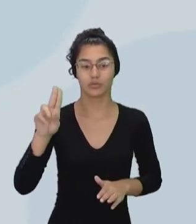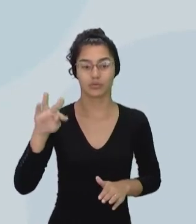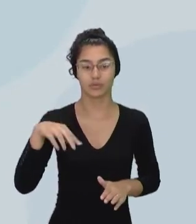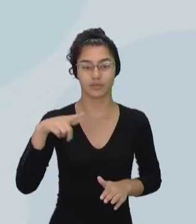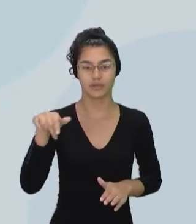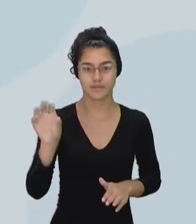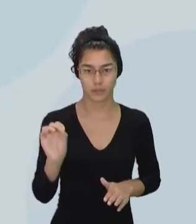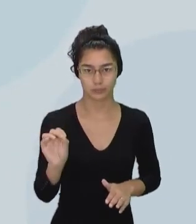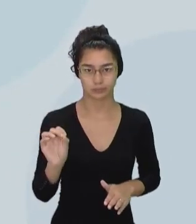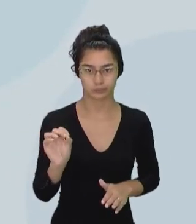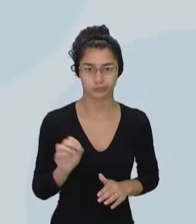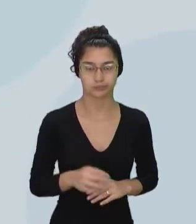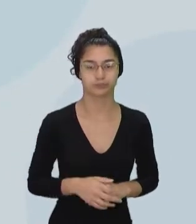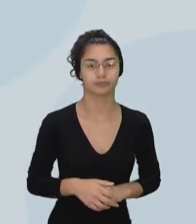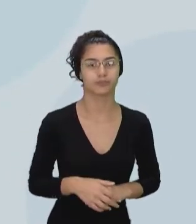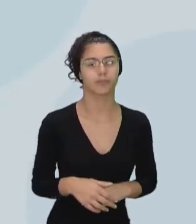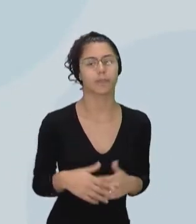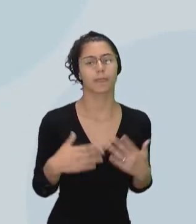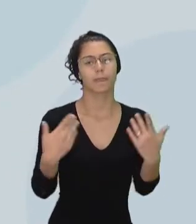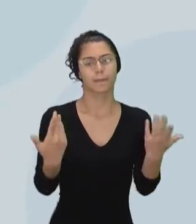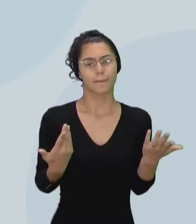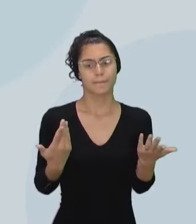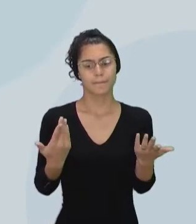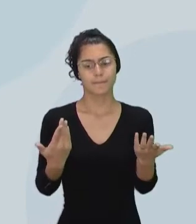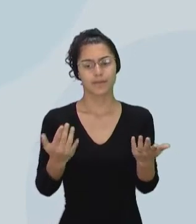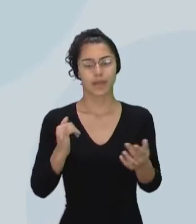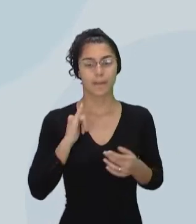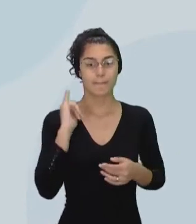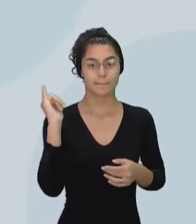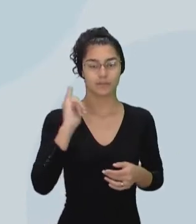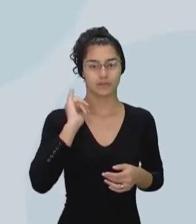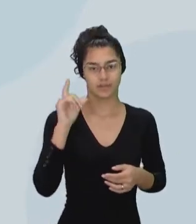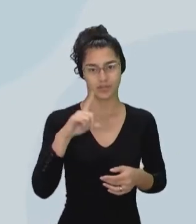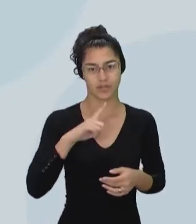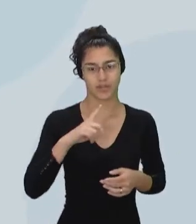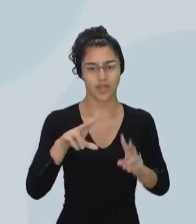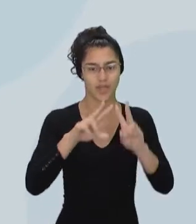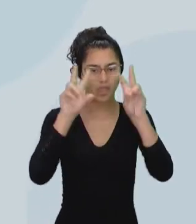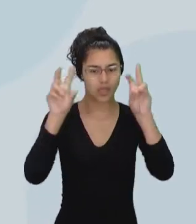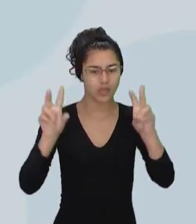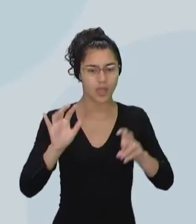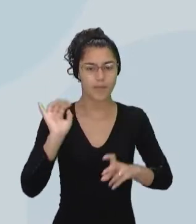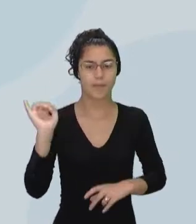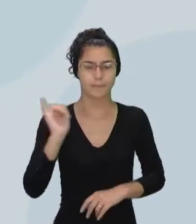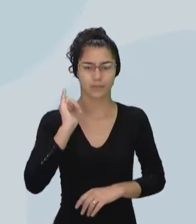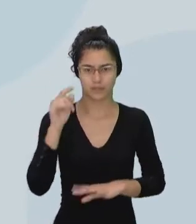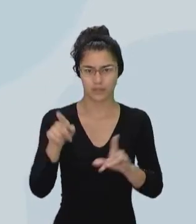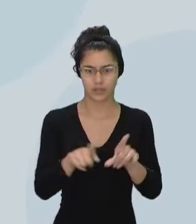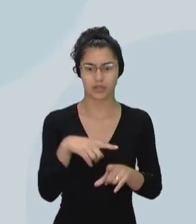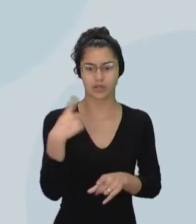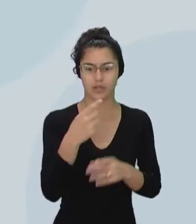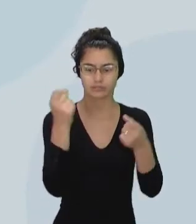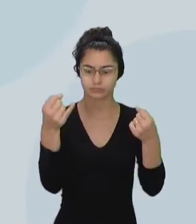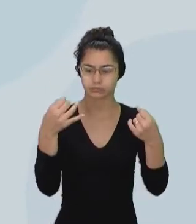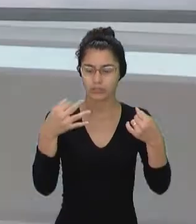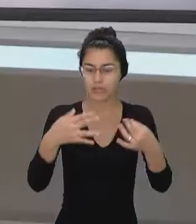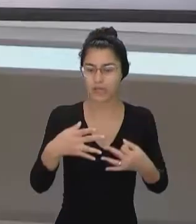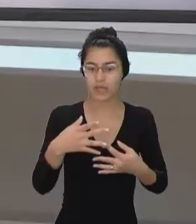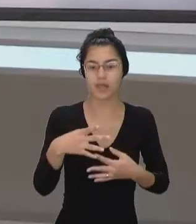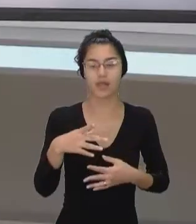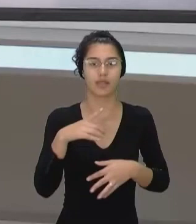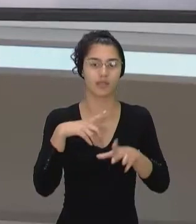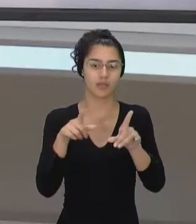desnutrição. Então, olha só, né, que coisa mais importante, né, e que assunto mais importante a gente falar aí a respeito